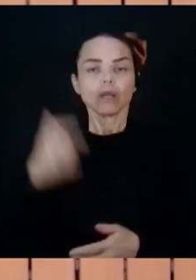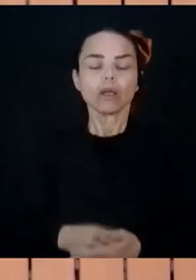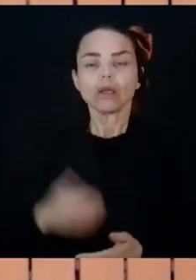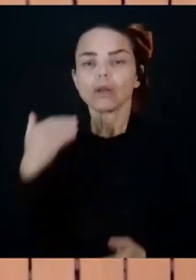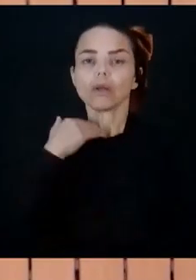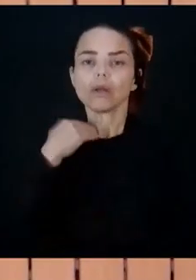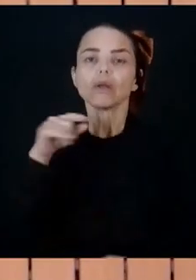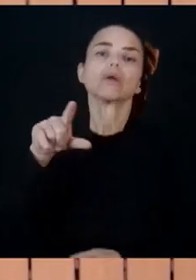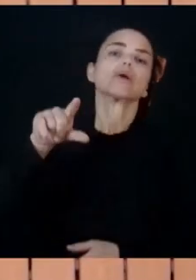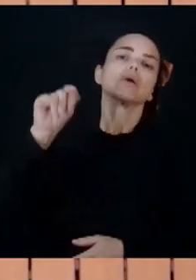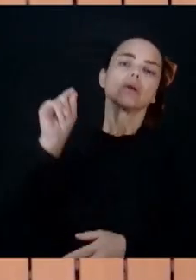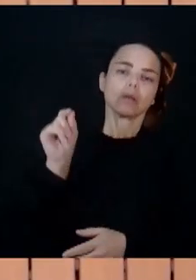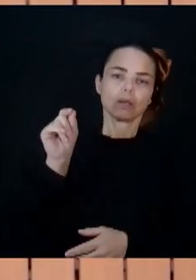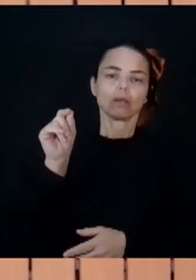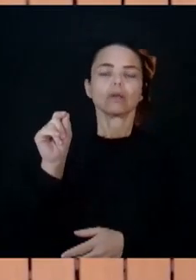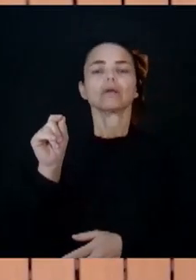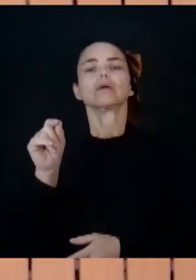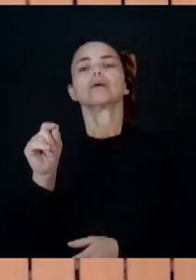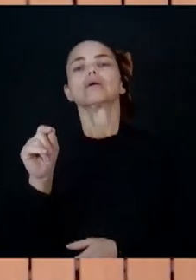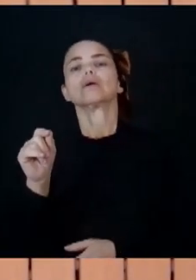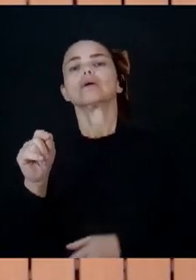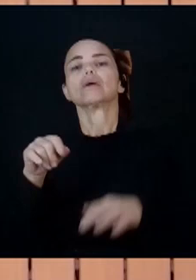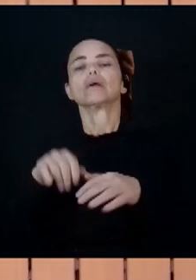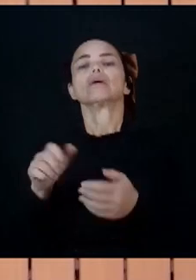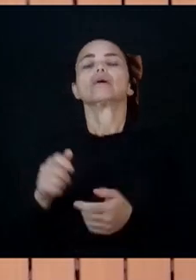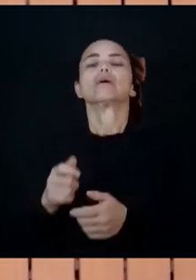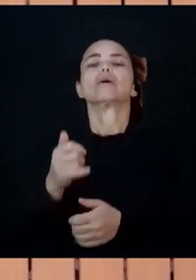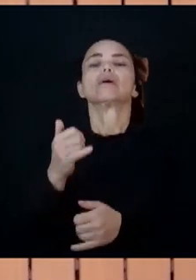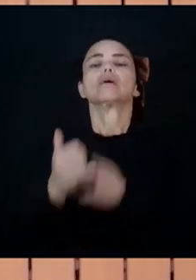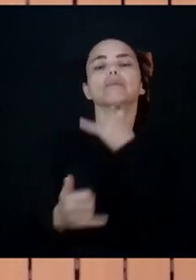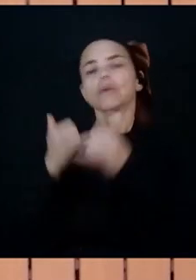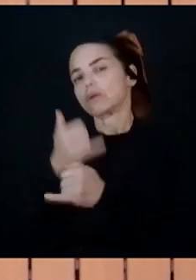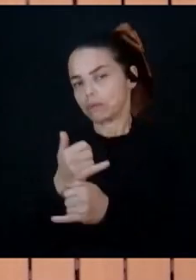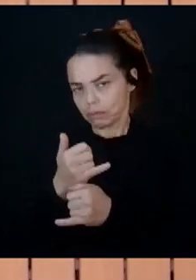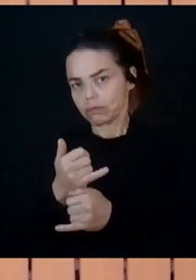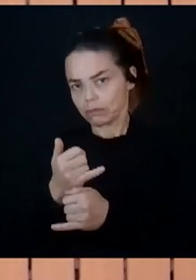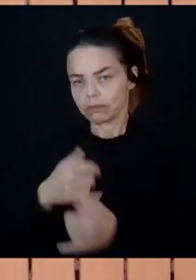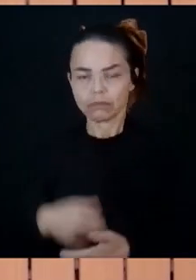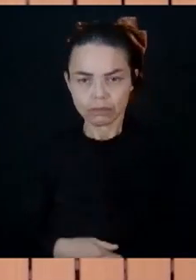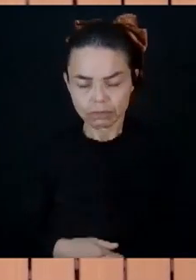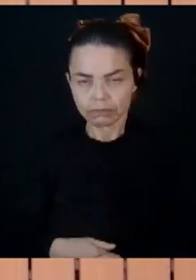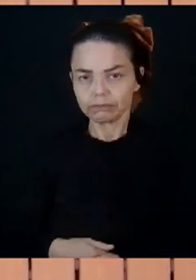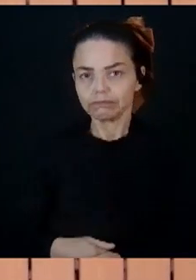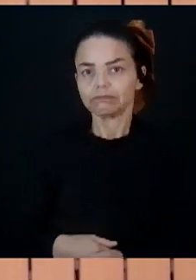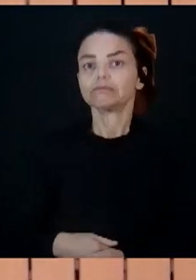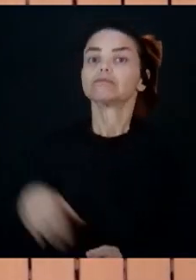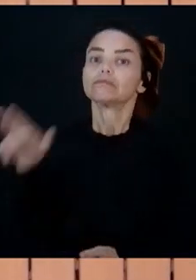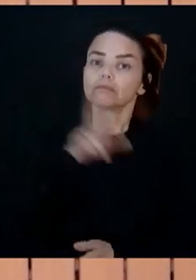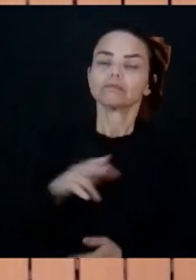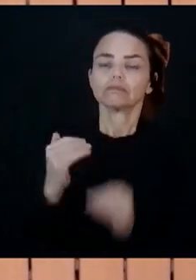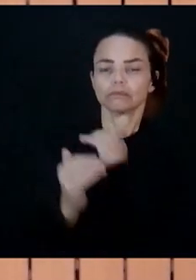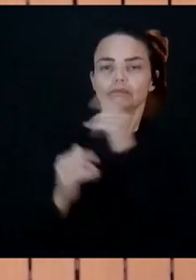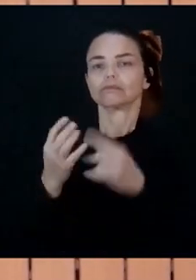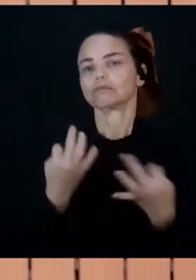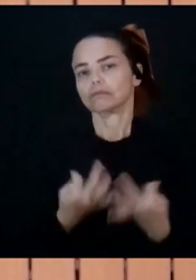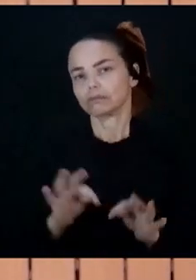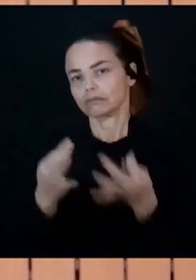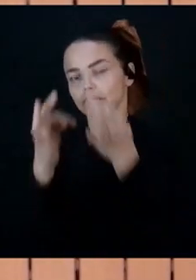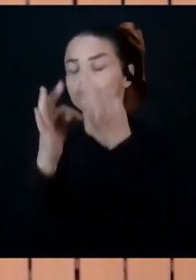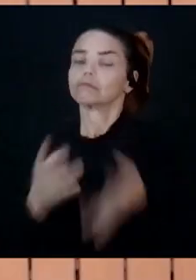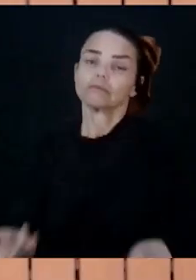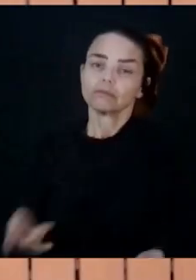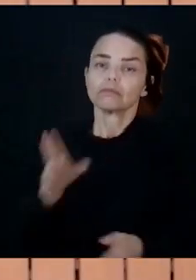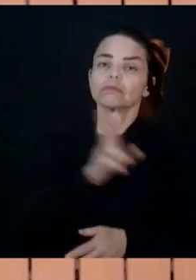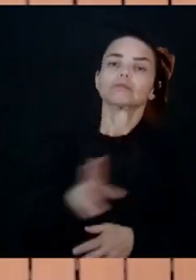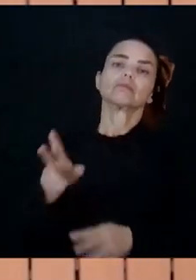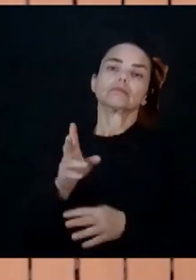optado pela digitalização, ou seja, por esse avanço tecnológico, têm optado em